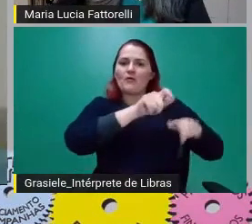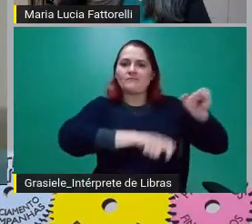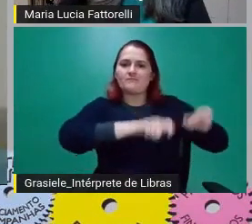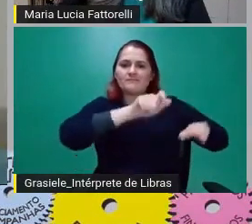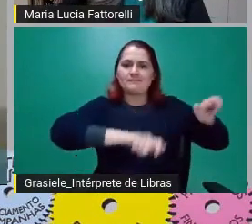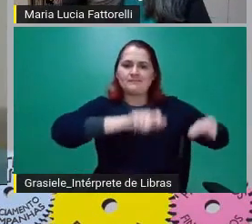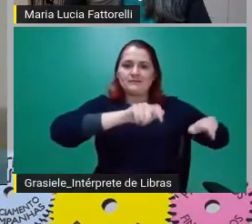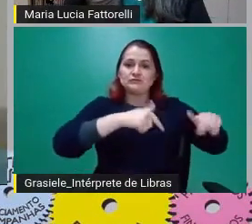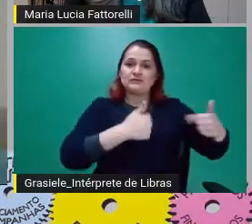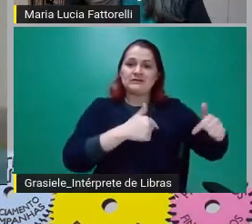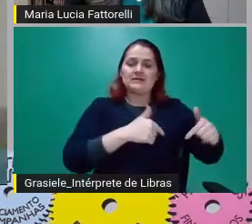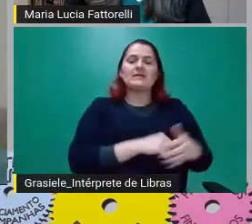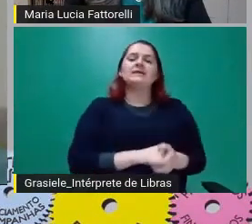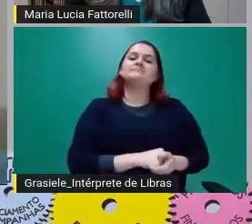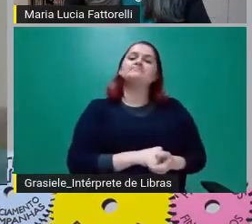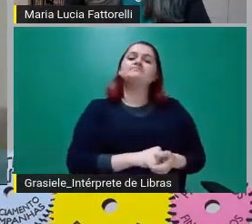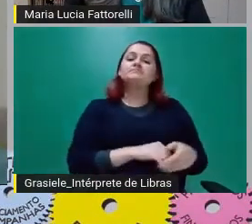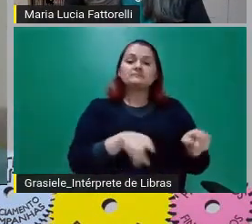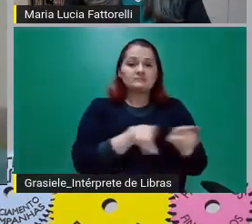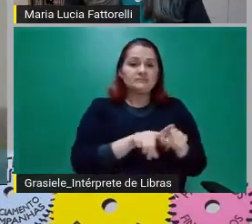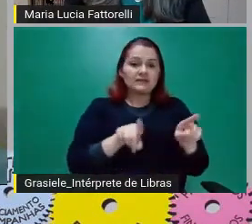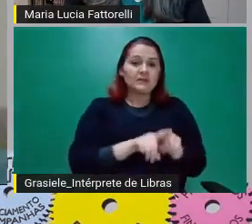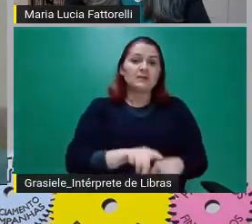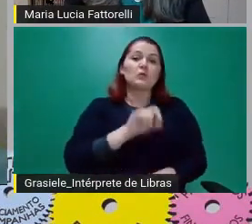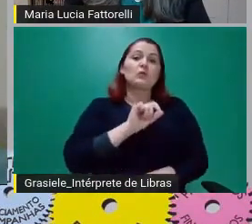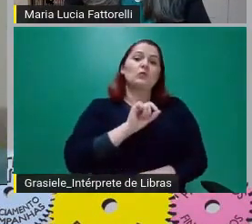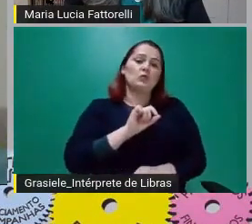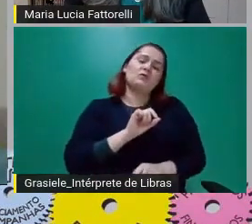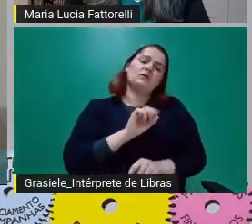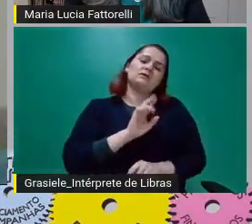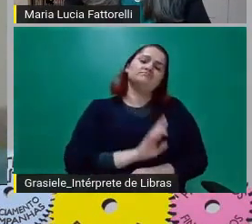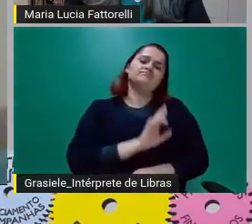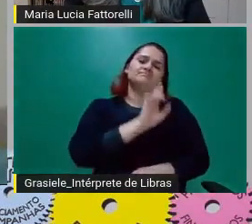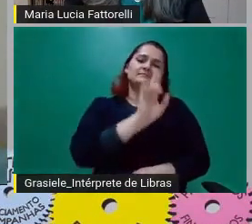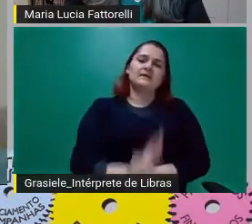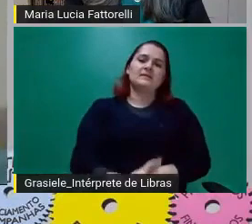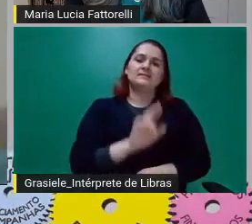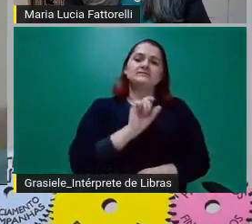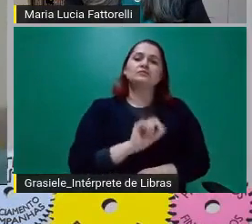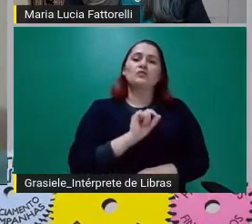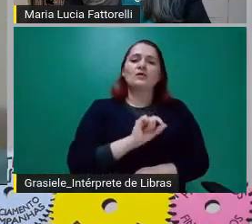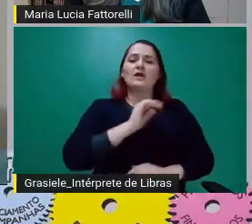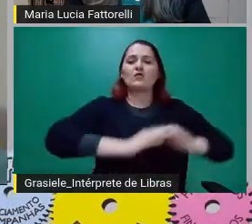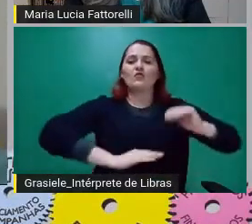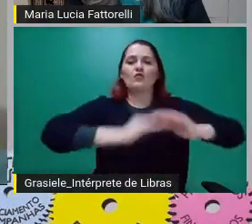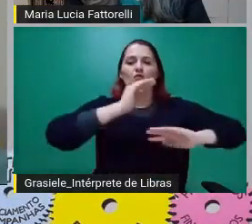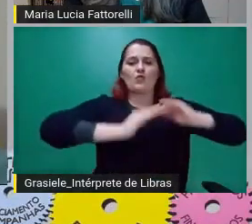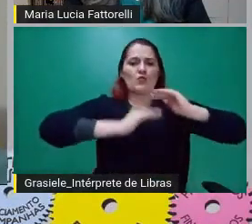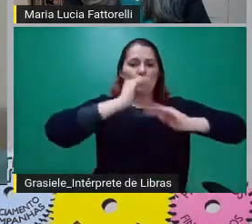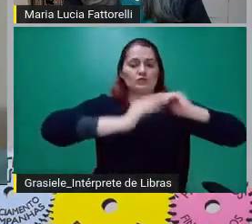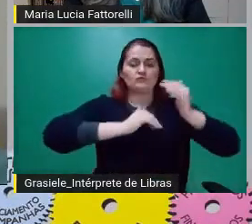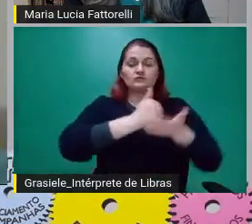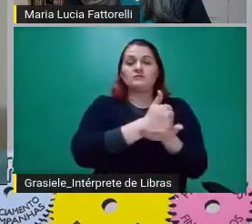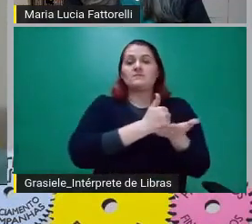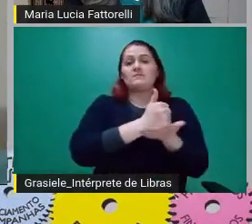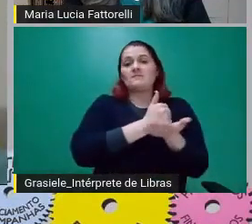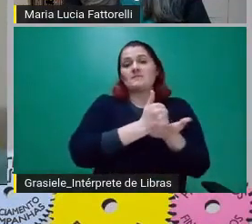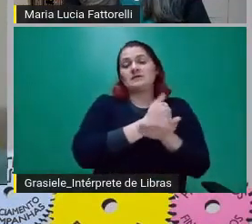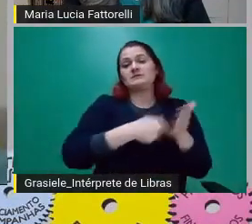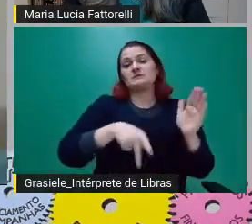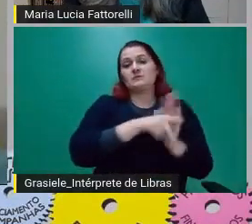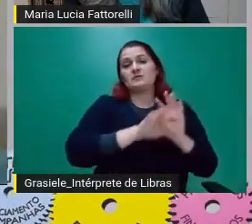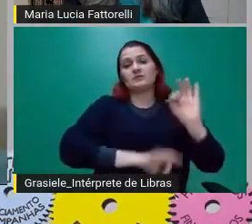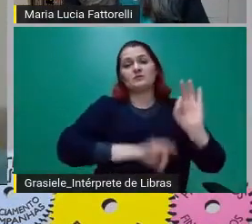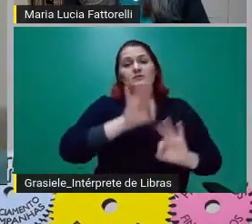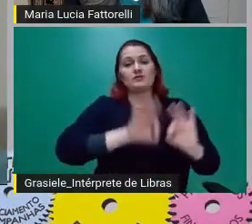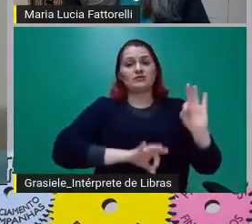trabalhadora, ela também representou a construção de algumas das bases, né, para a implementação do projeto